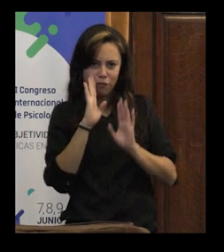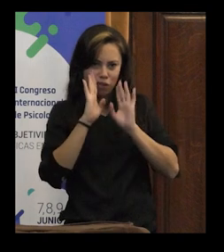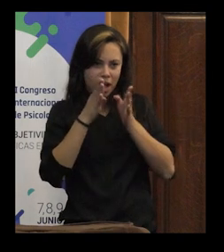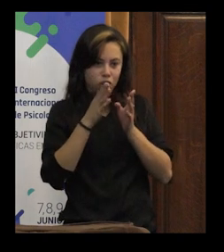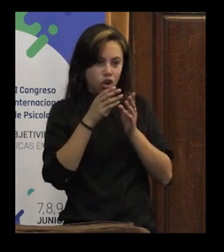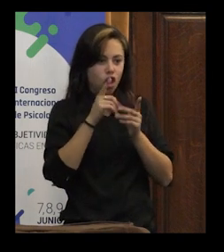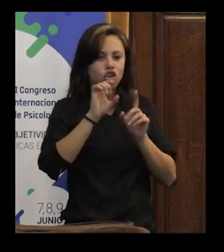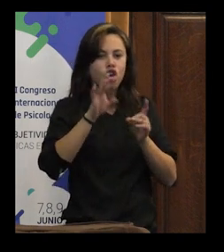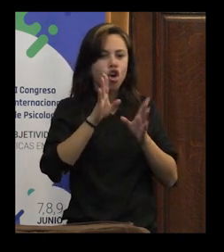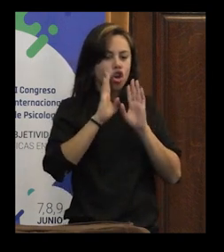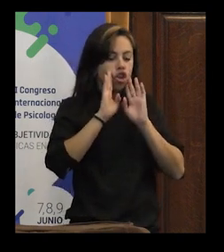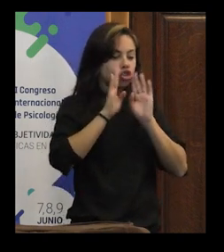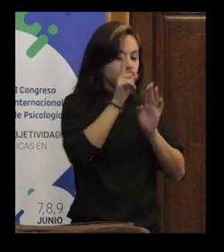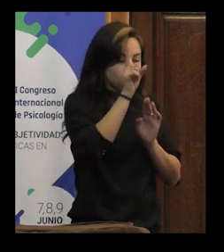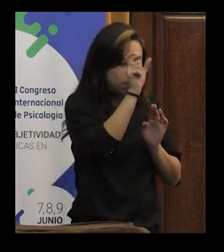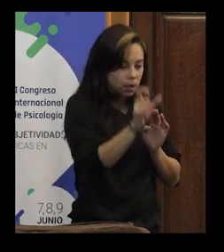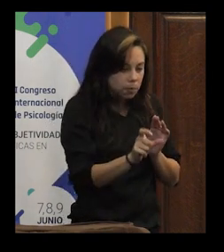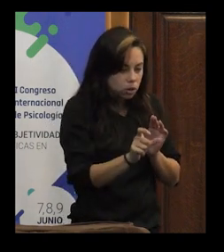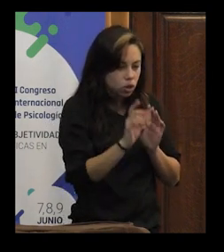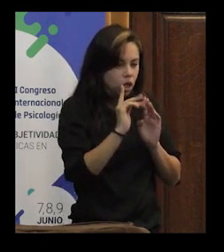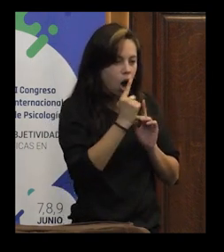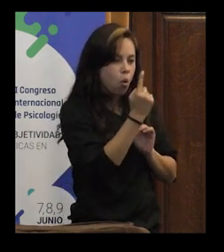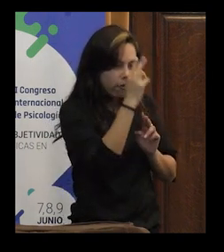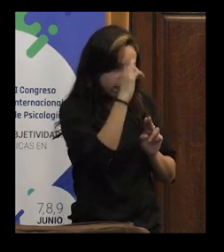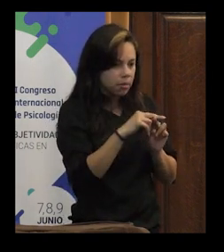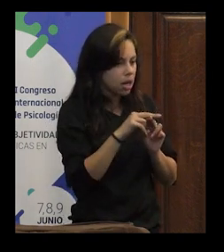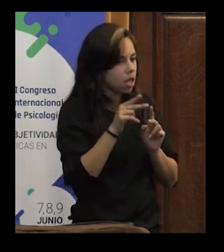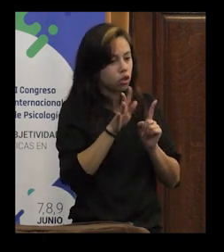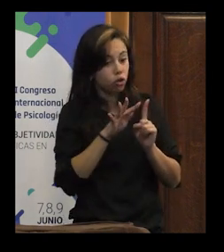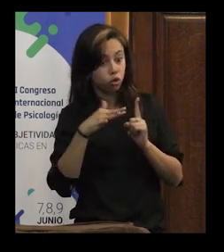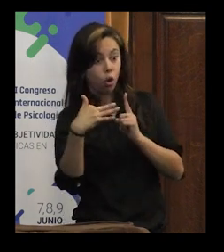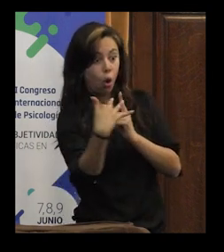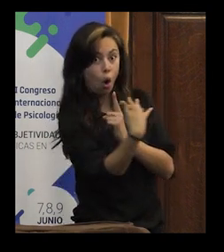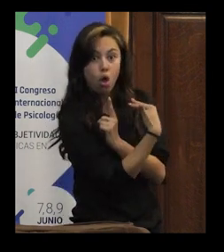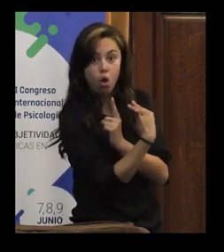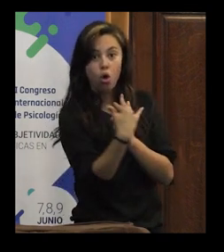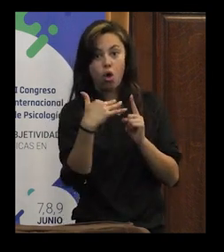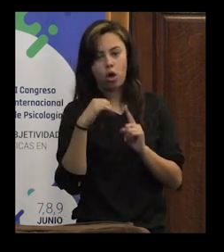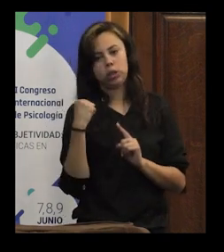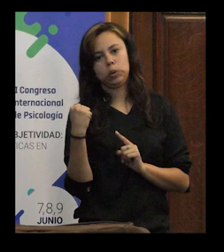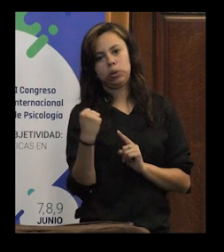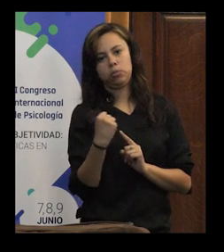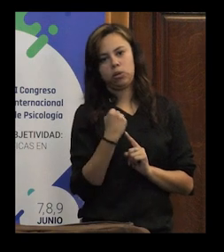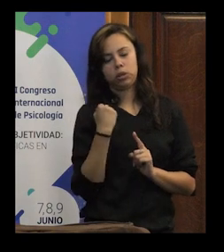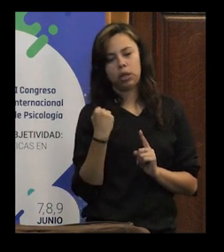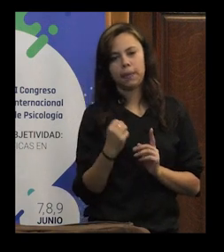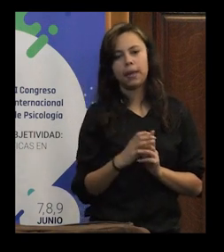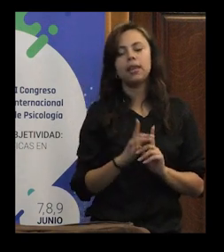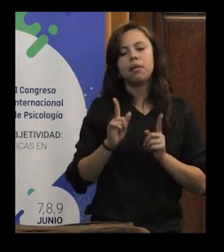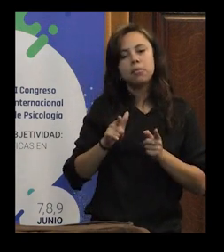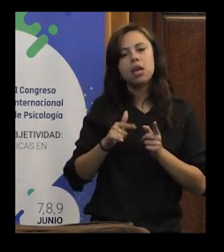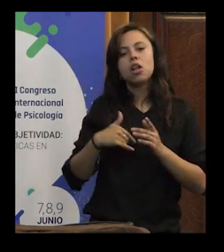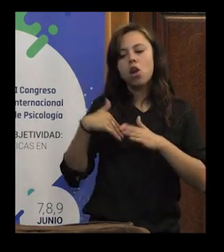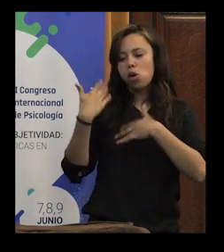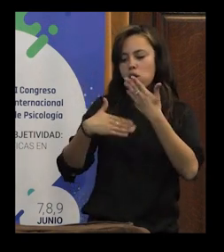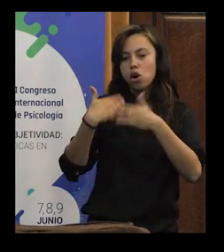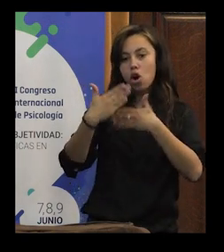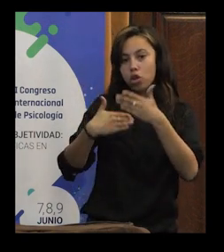o ponto de vista psicossocial, os avanços em la investigação genômica também